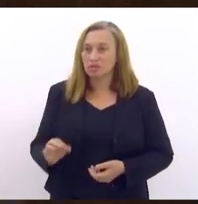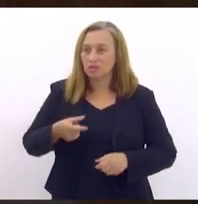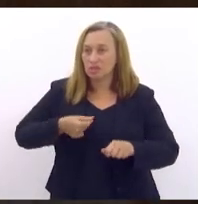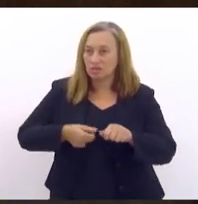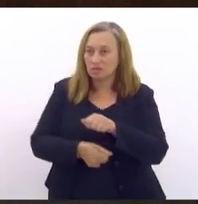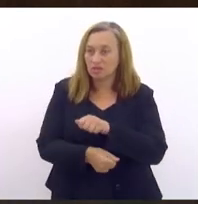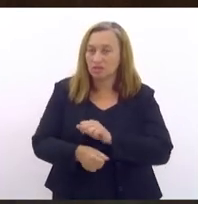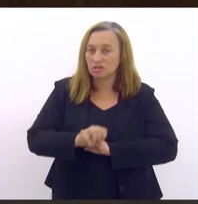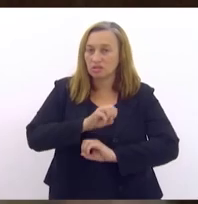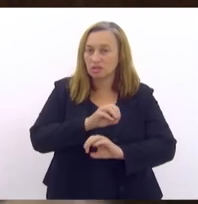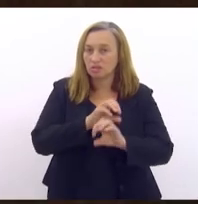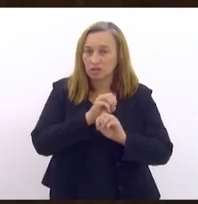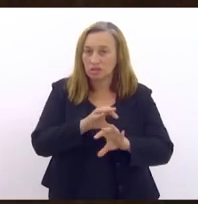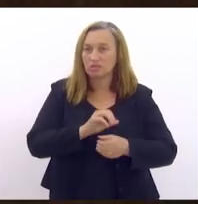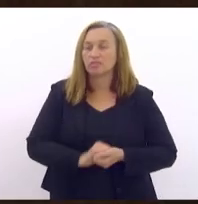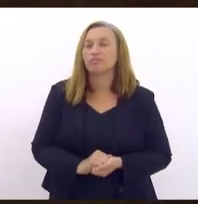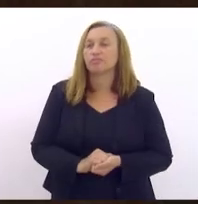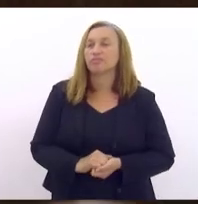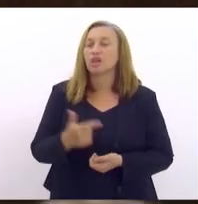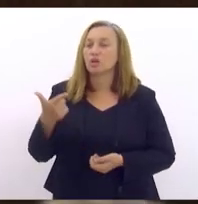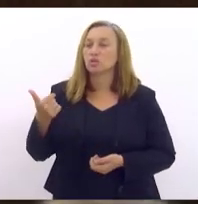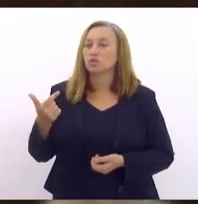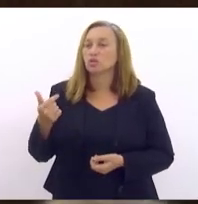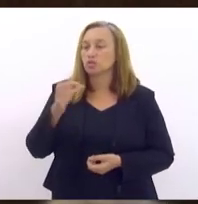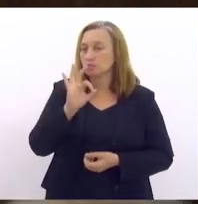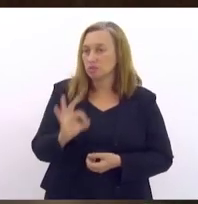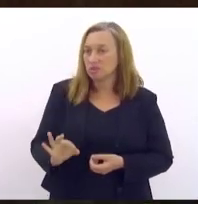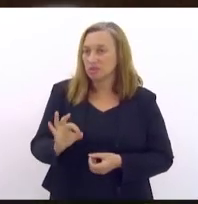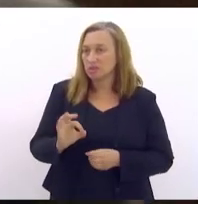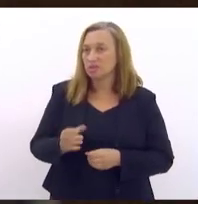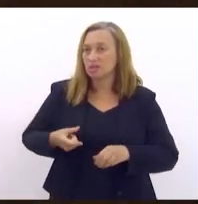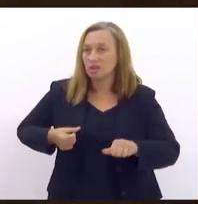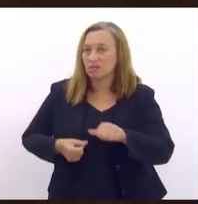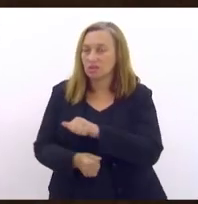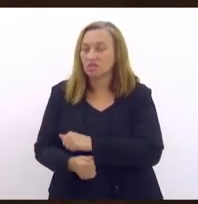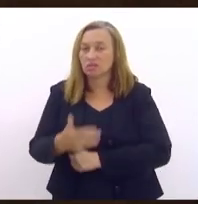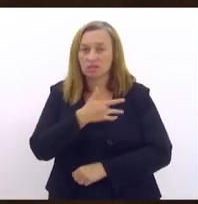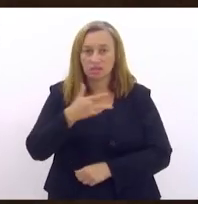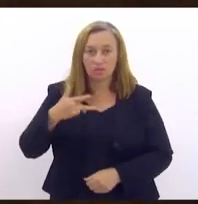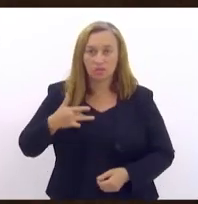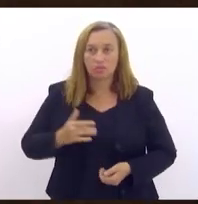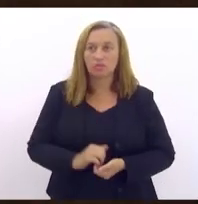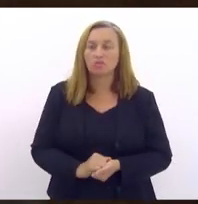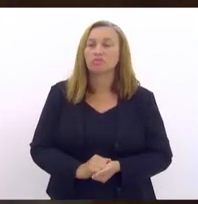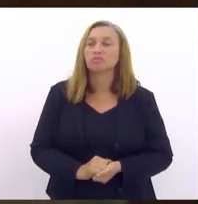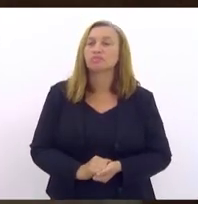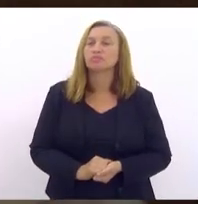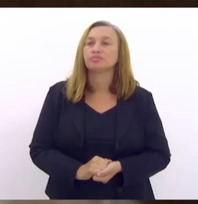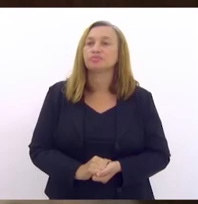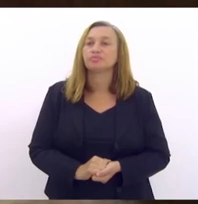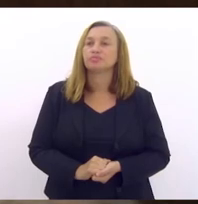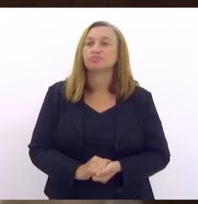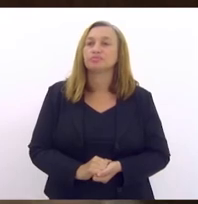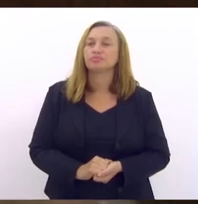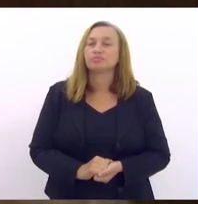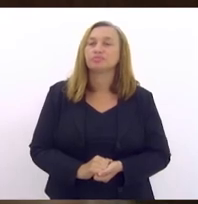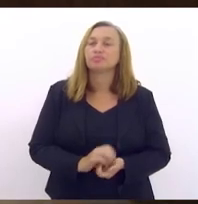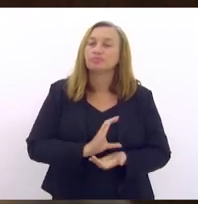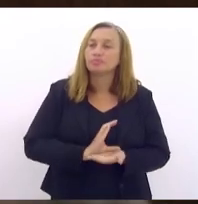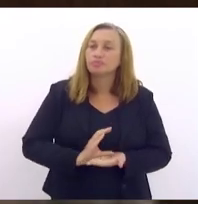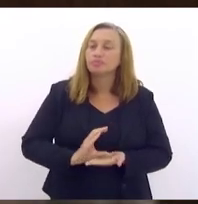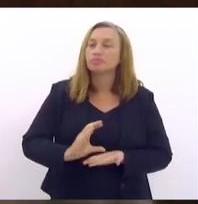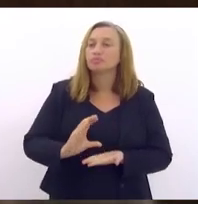na educação e os 12% investidos na saúde derivam dos